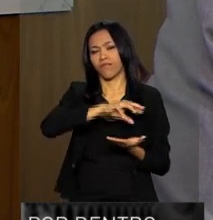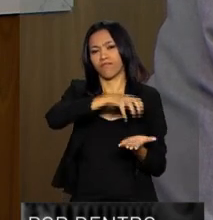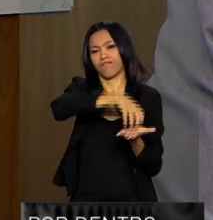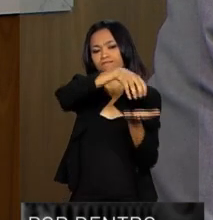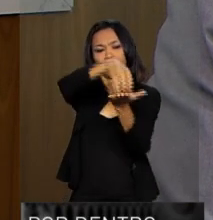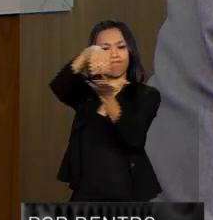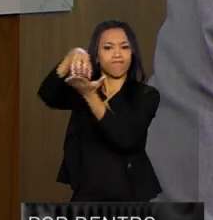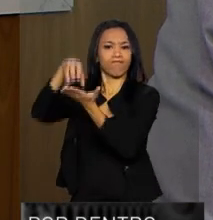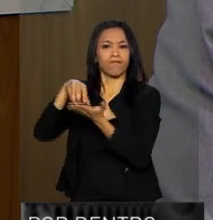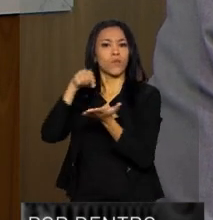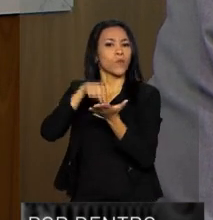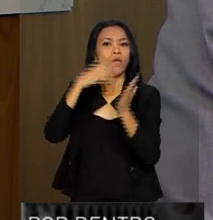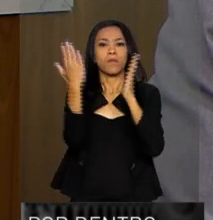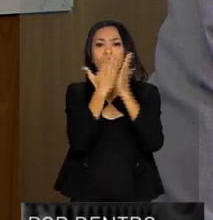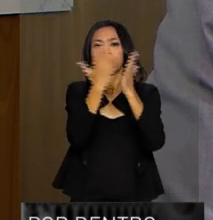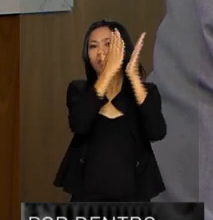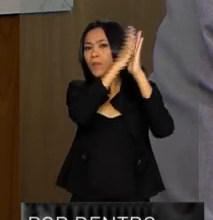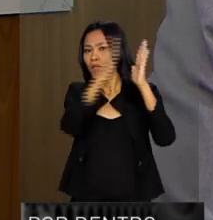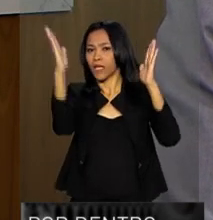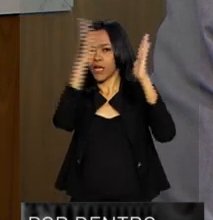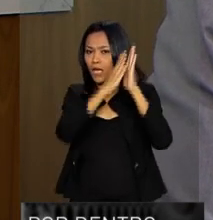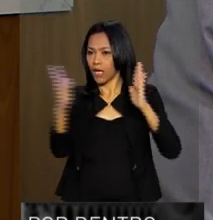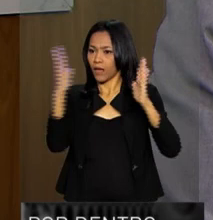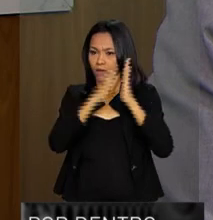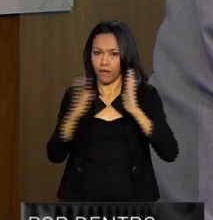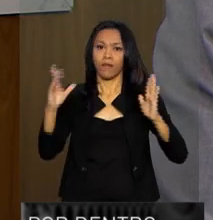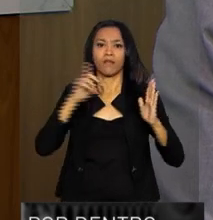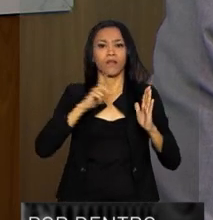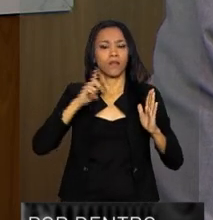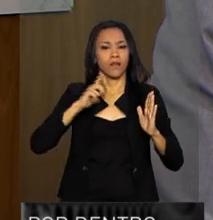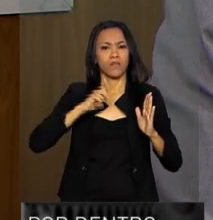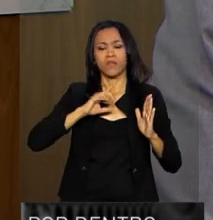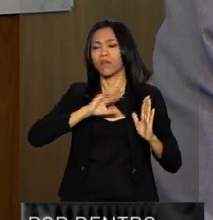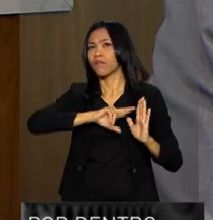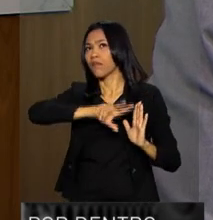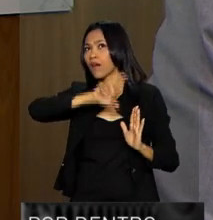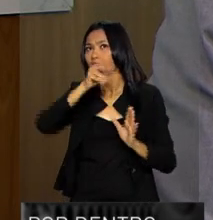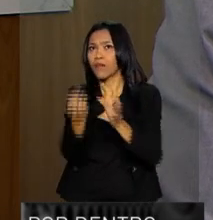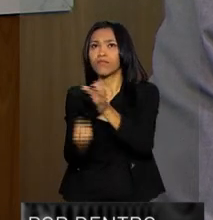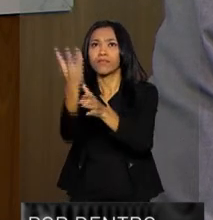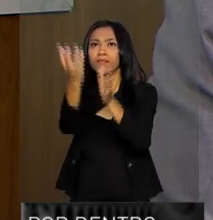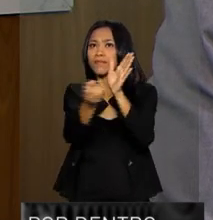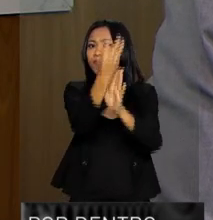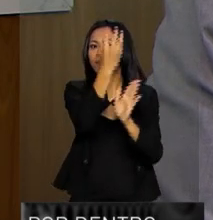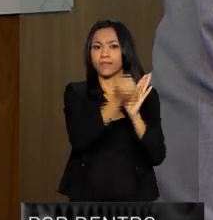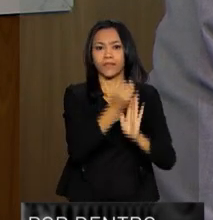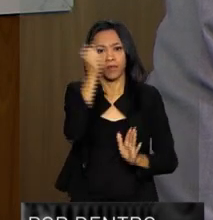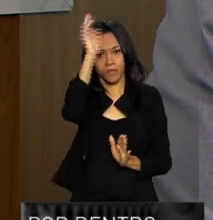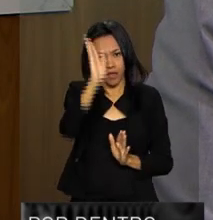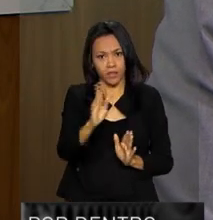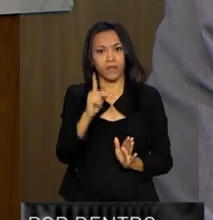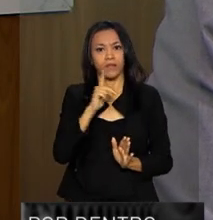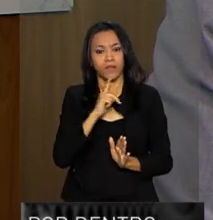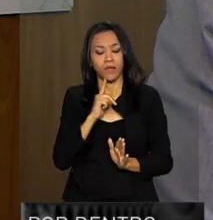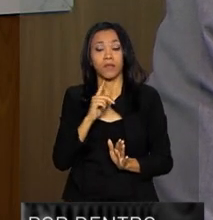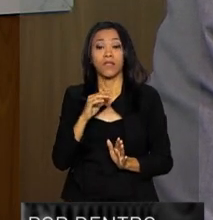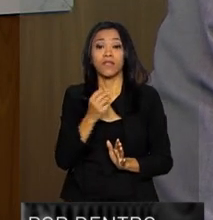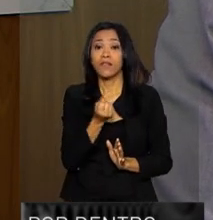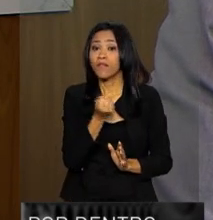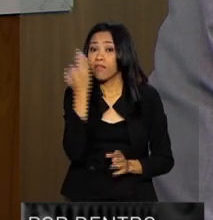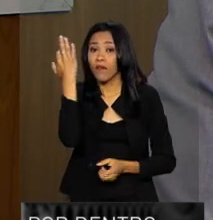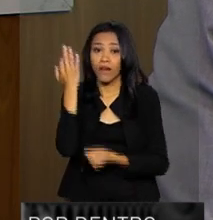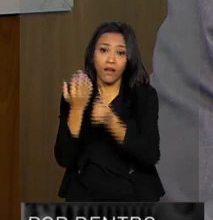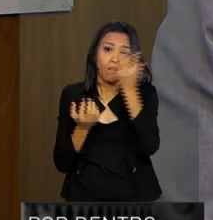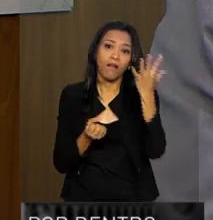bibliotecas sendo implantados nas mais variadas regiões é do do país e temos centenas de